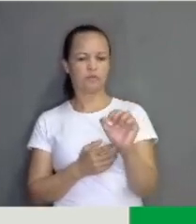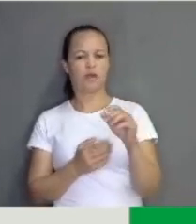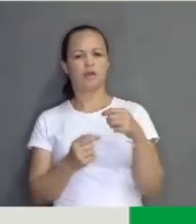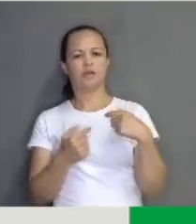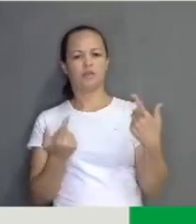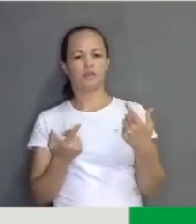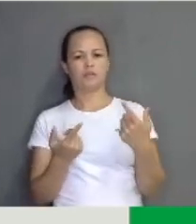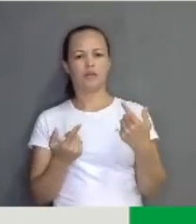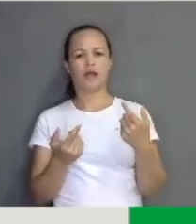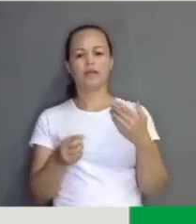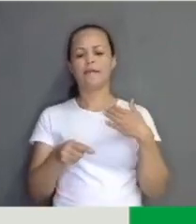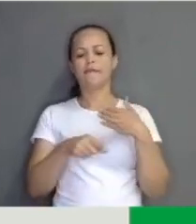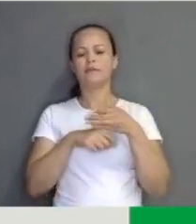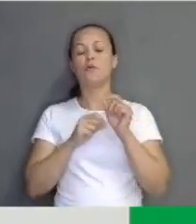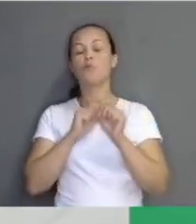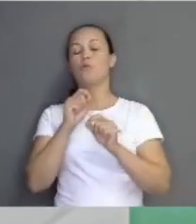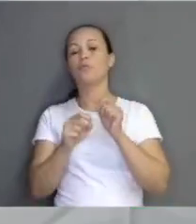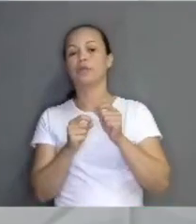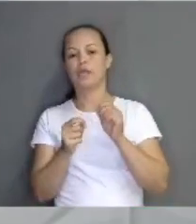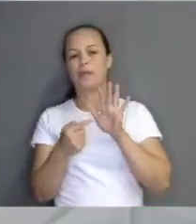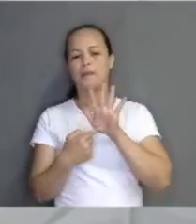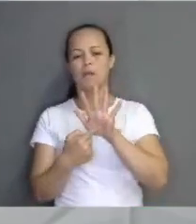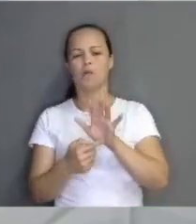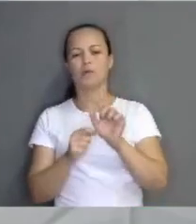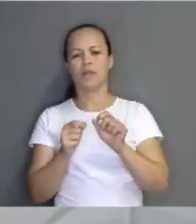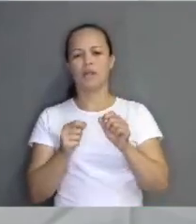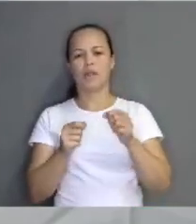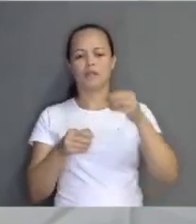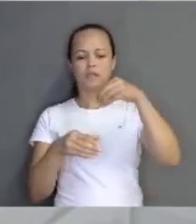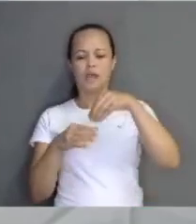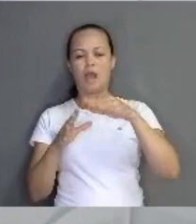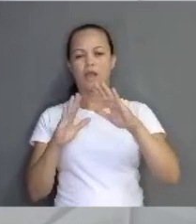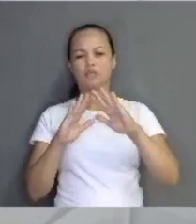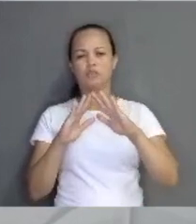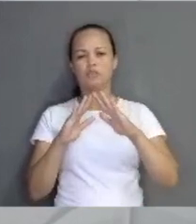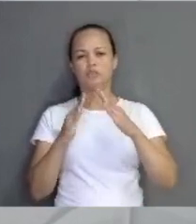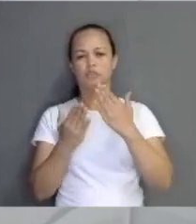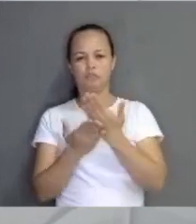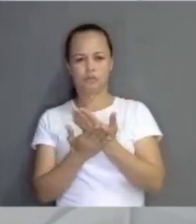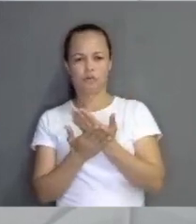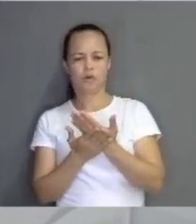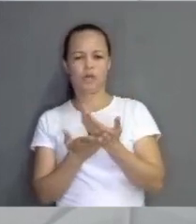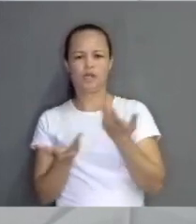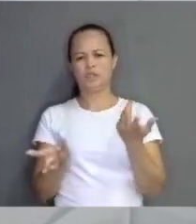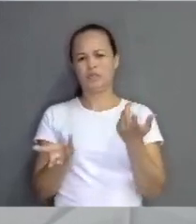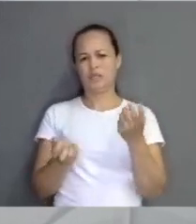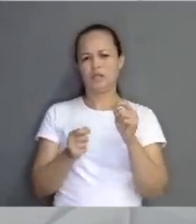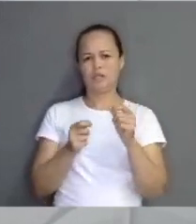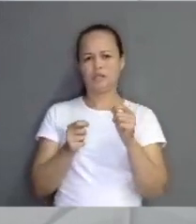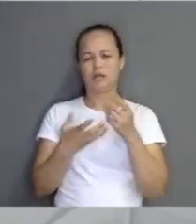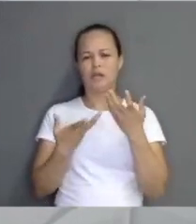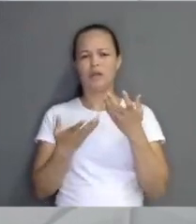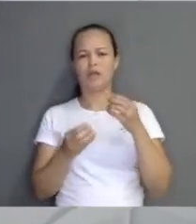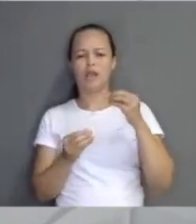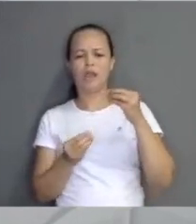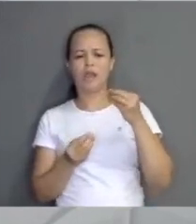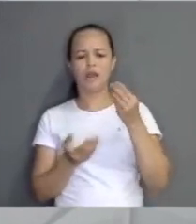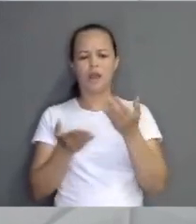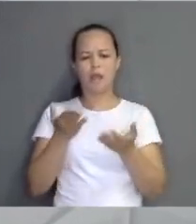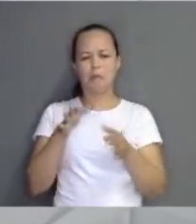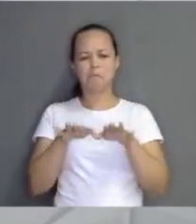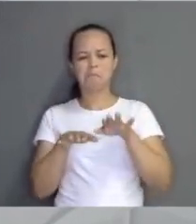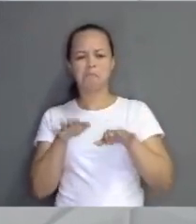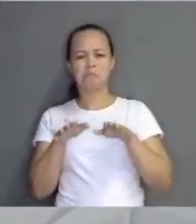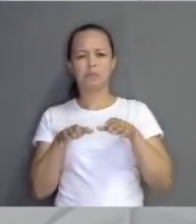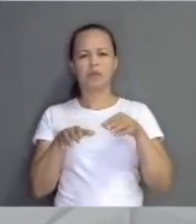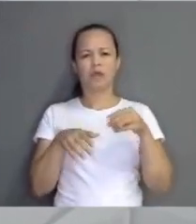a escola. Então, a escola ela está num intermediário, ela nem é primário nem é secundário, ela é no meinho, tá